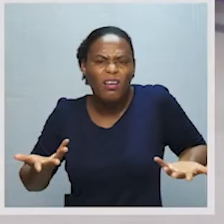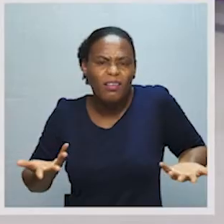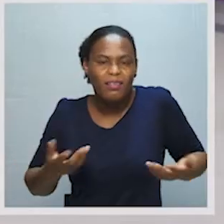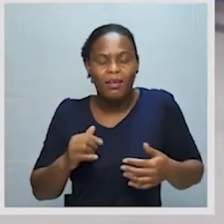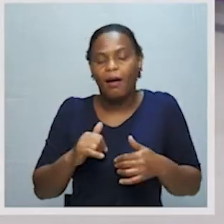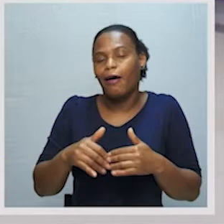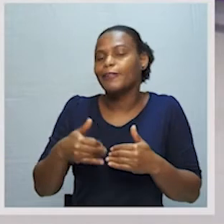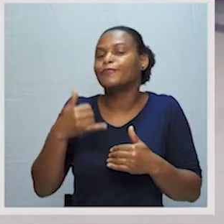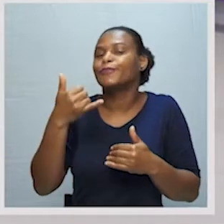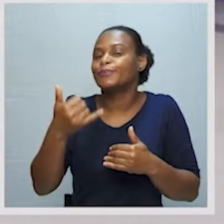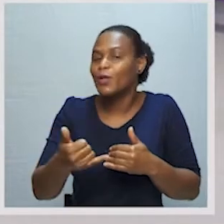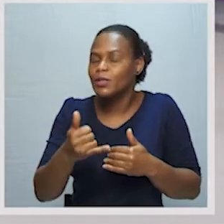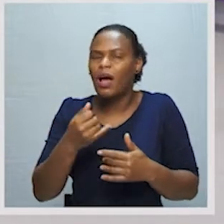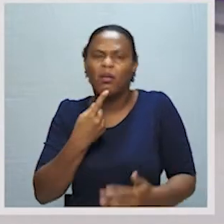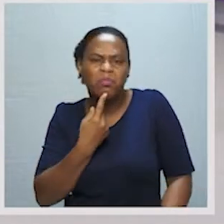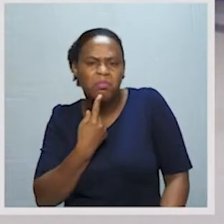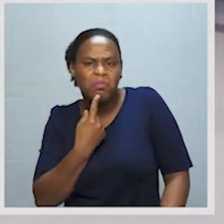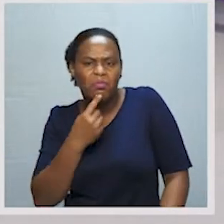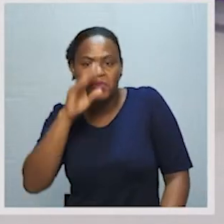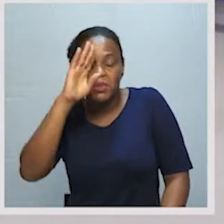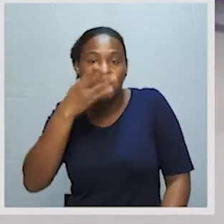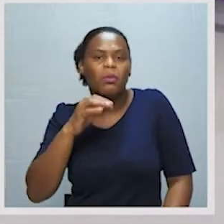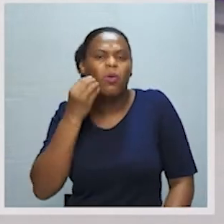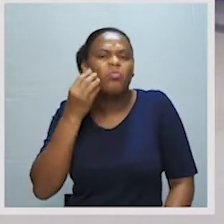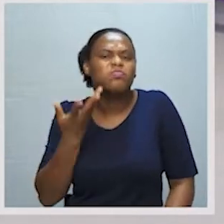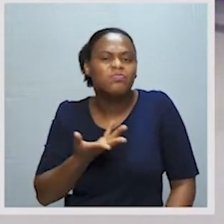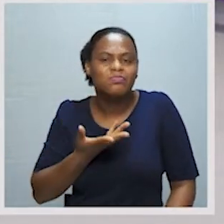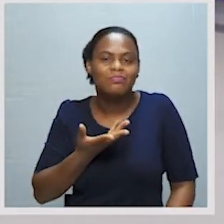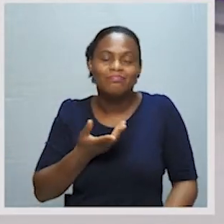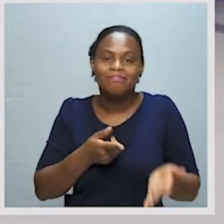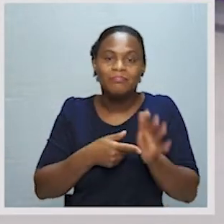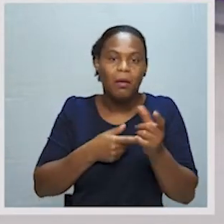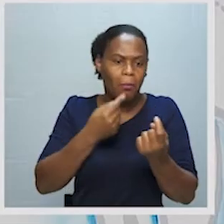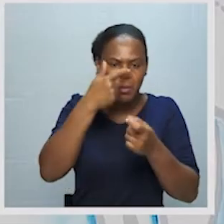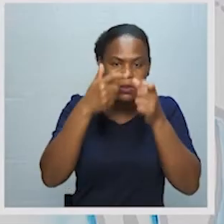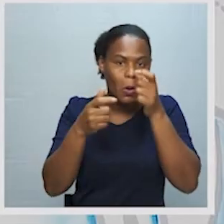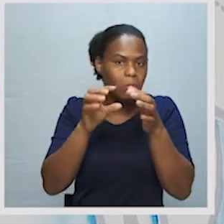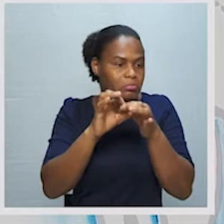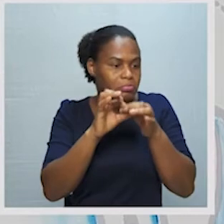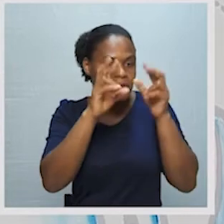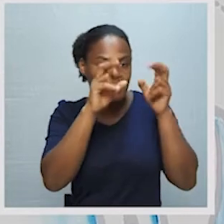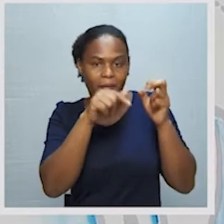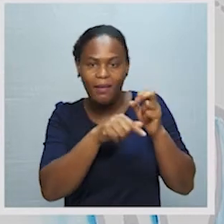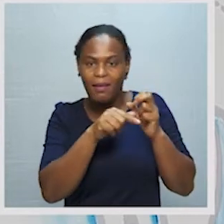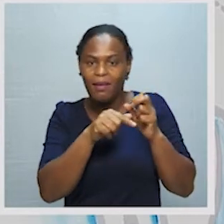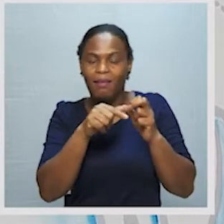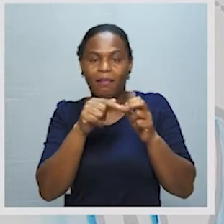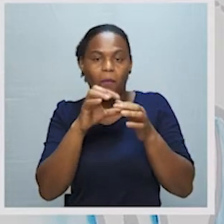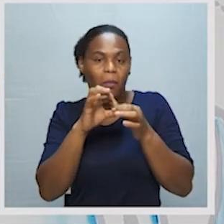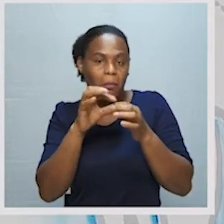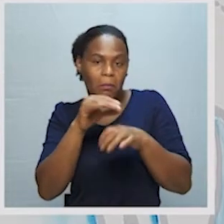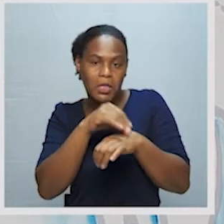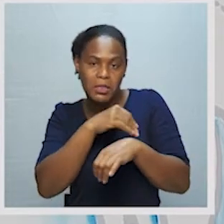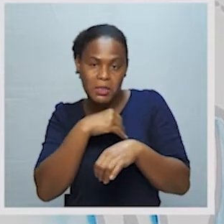perguntar e acabamos por depois tentar saber através de alguém relacionado com